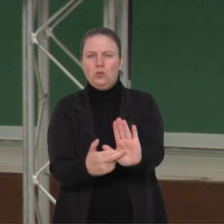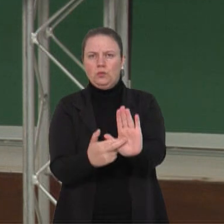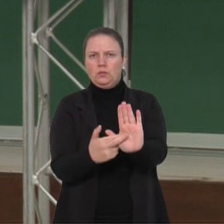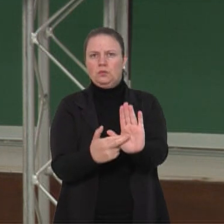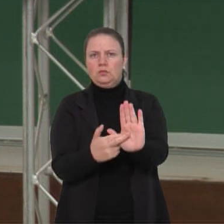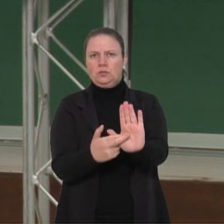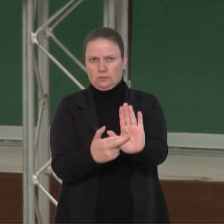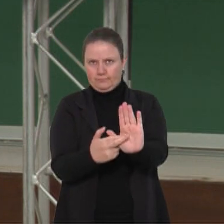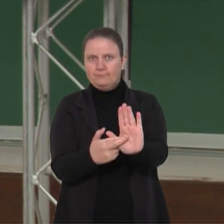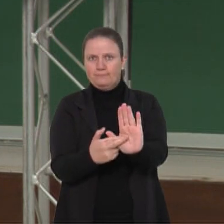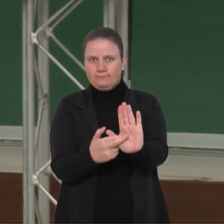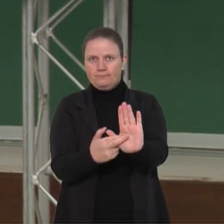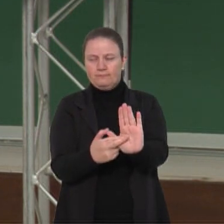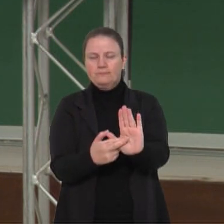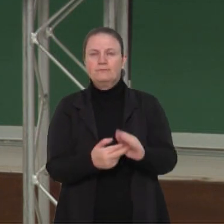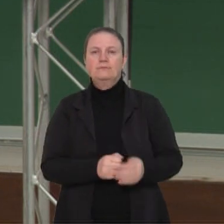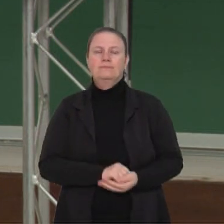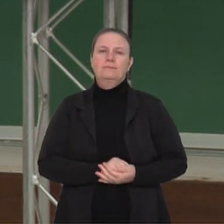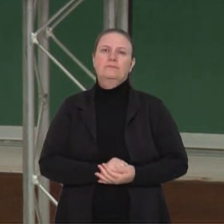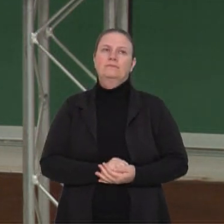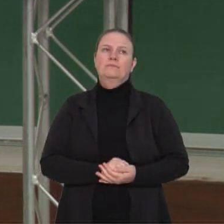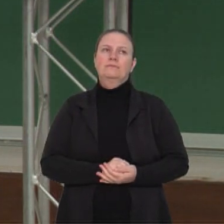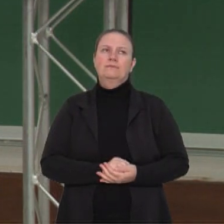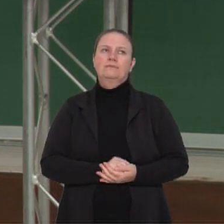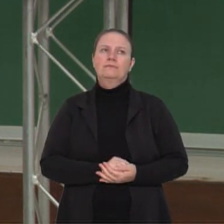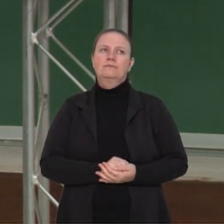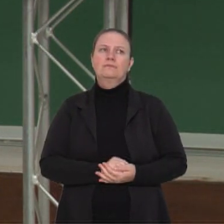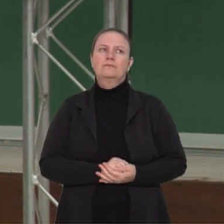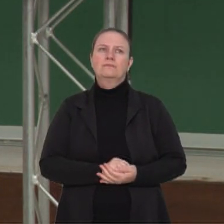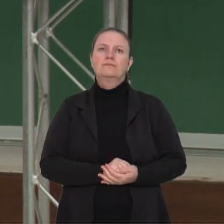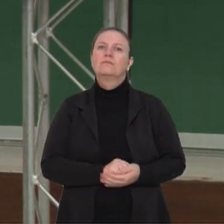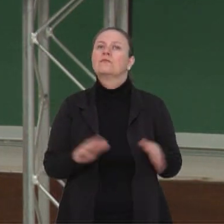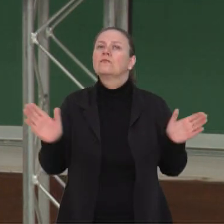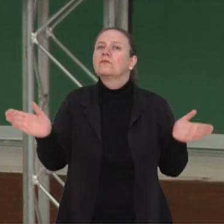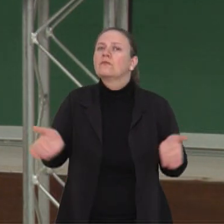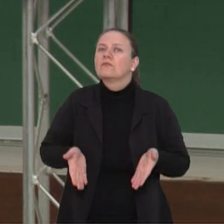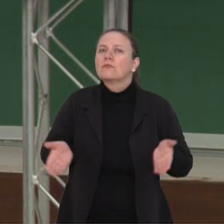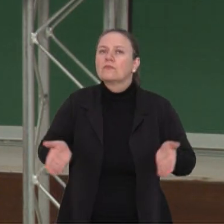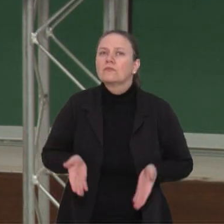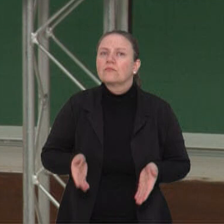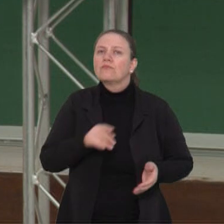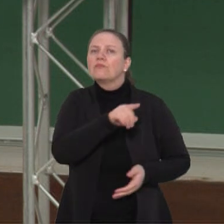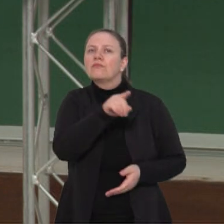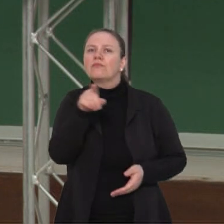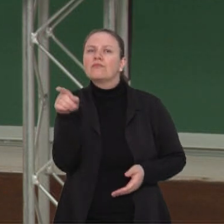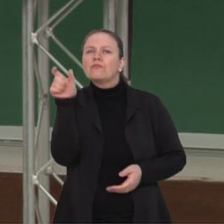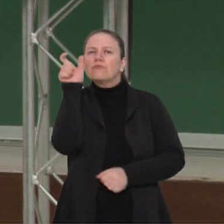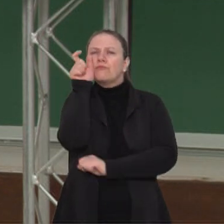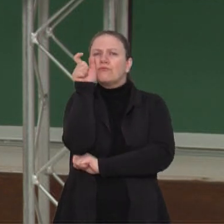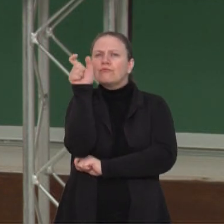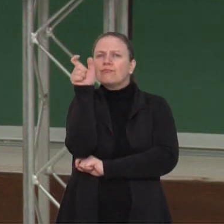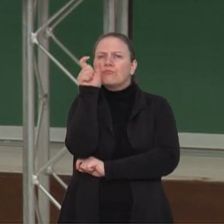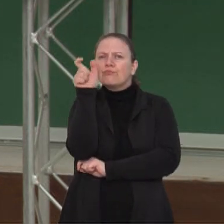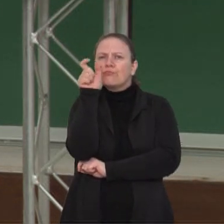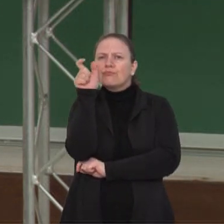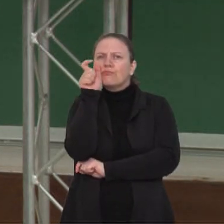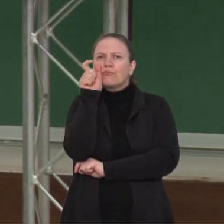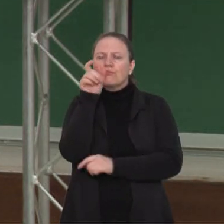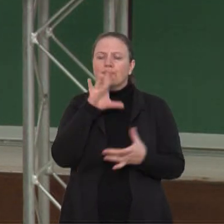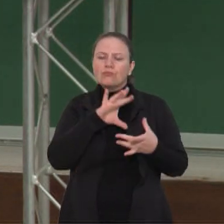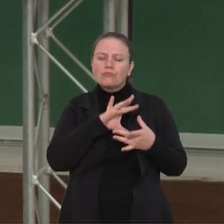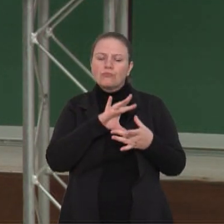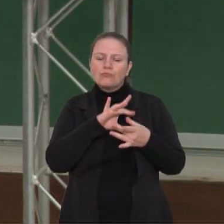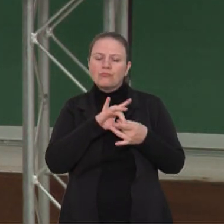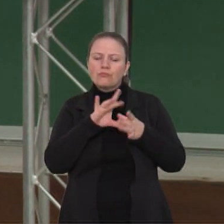palavra retoma a outra. E agora vocês vão observar, então, essa